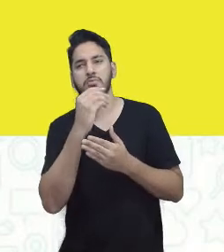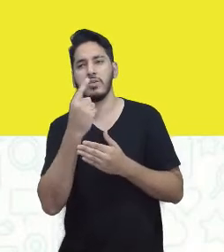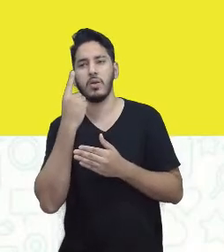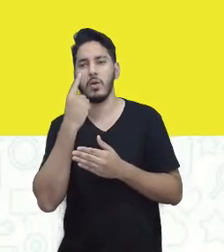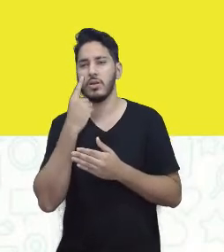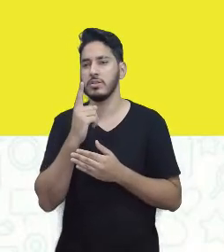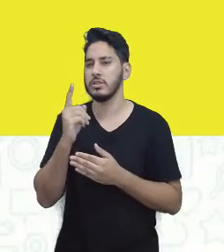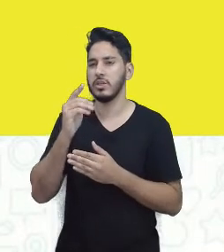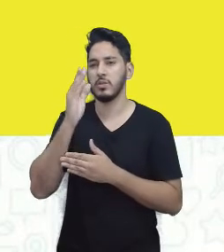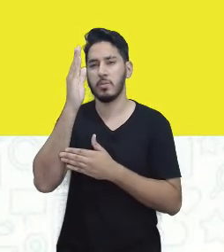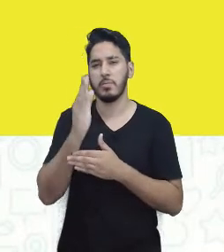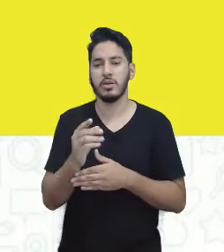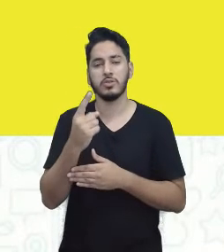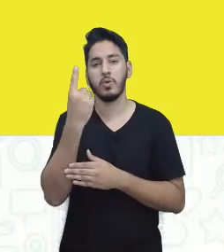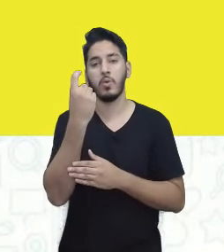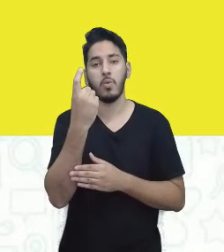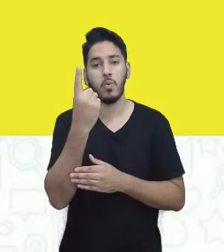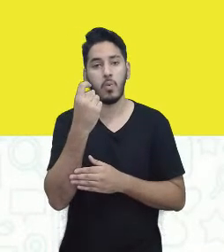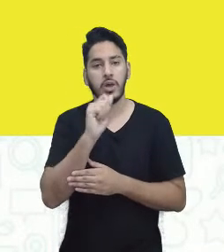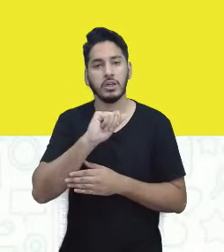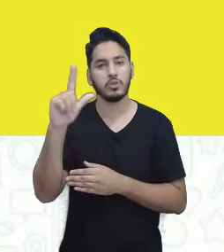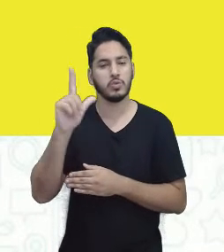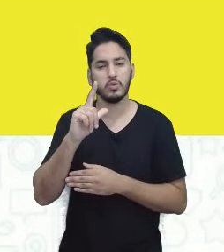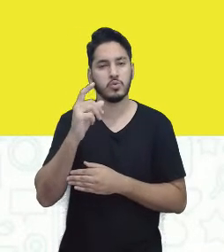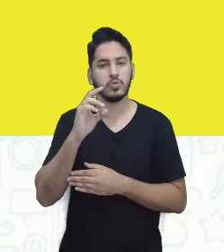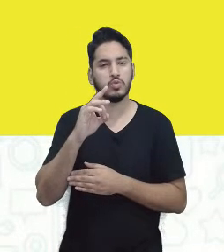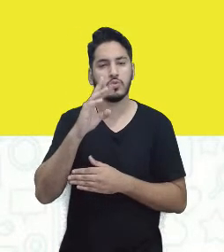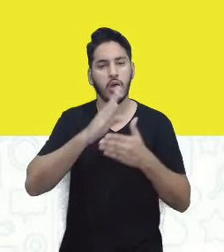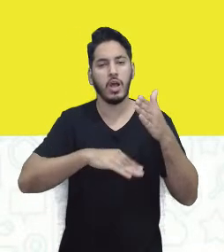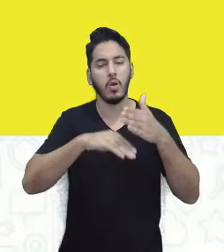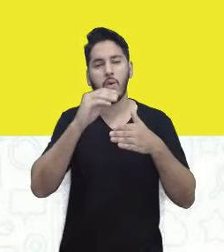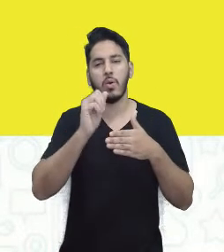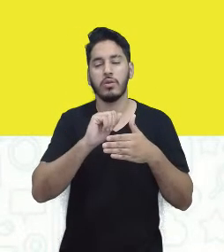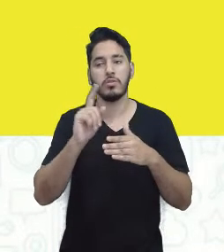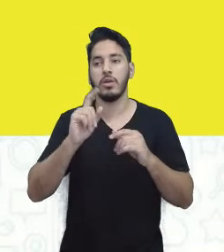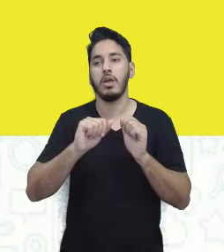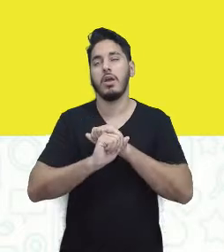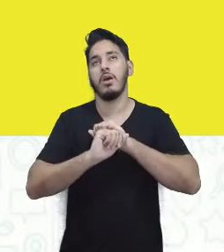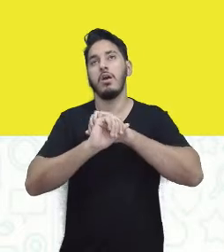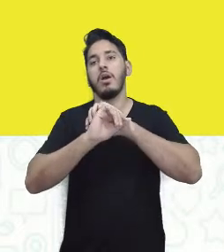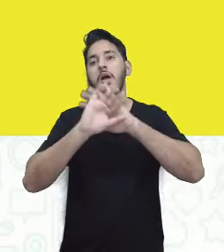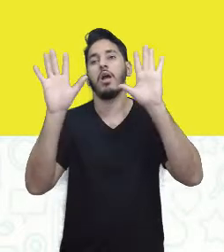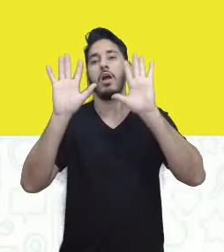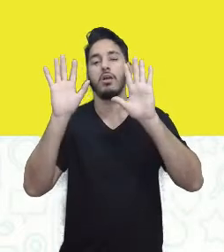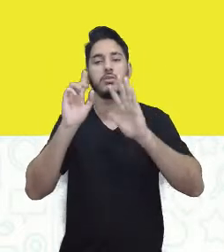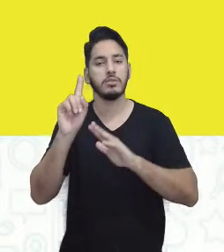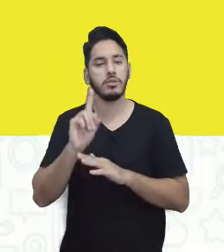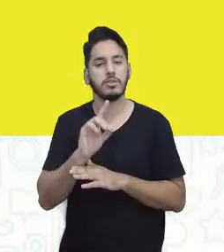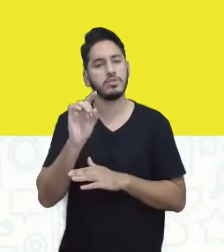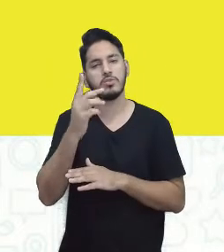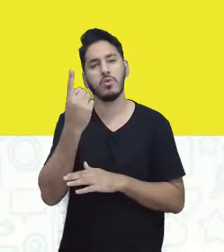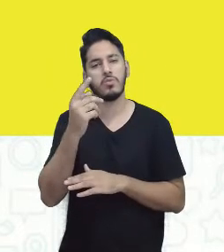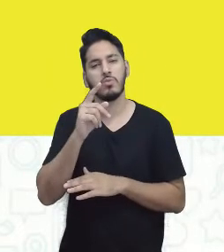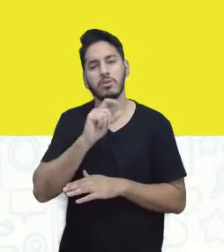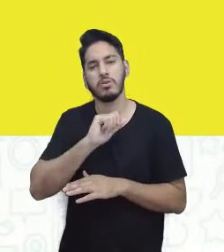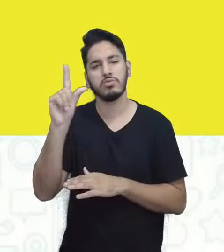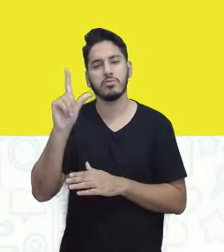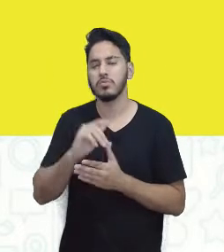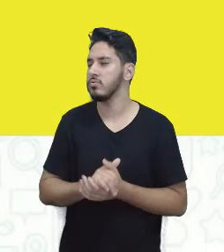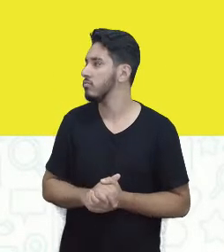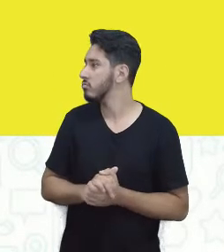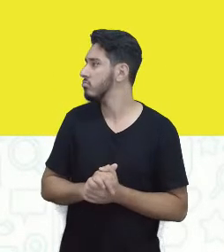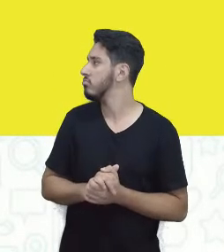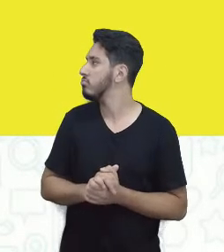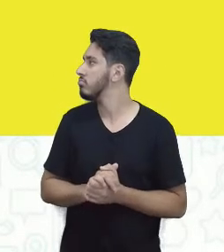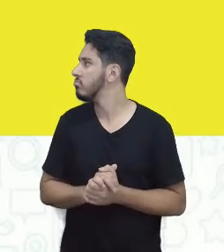dessa imagem aí do meio, onde ele só usa o tom de azul, ele não é uma coisa exuberante de cores, a maioria do trabalho dele. Então, vocês